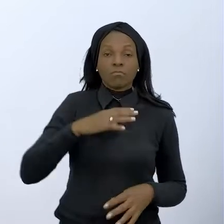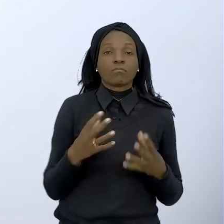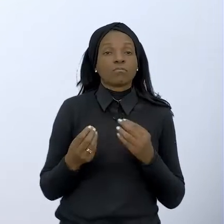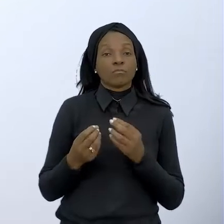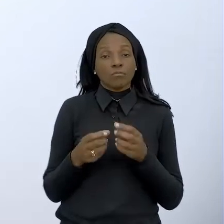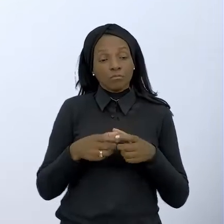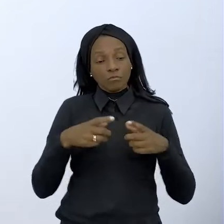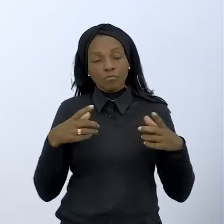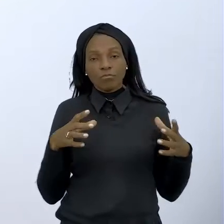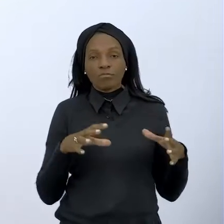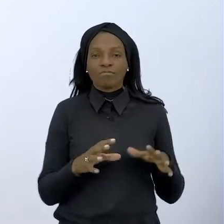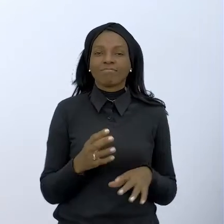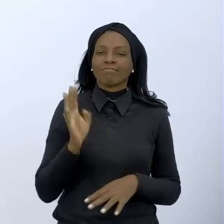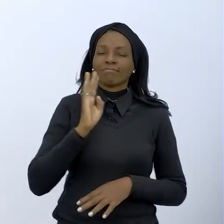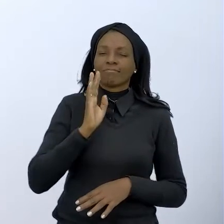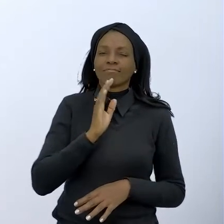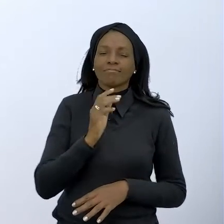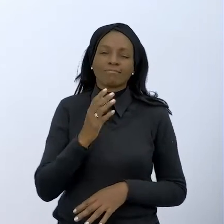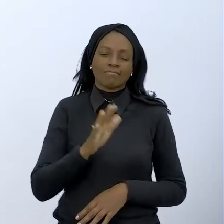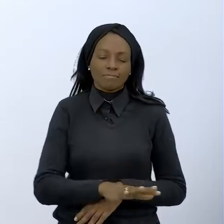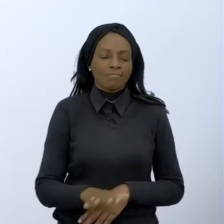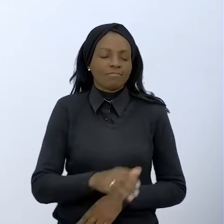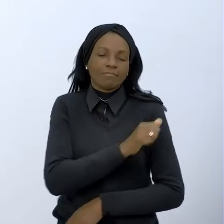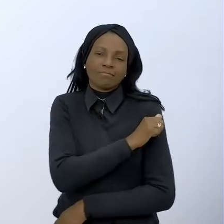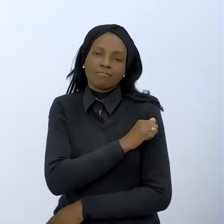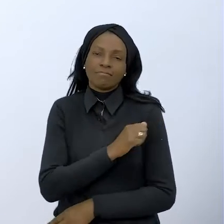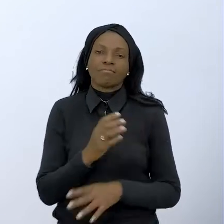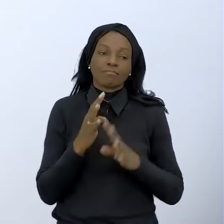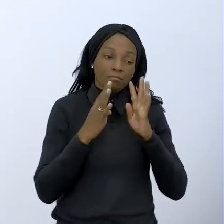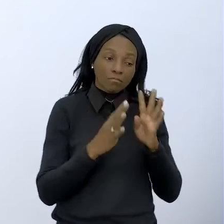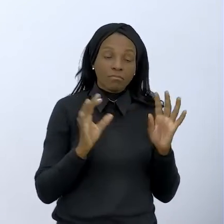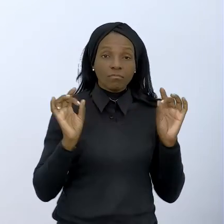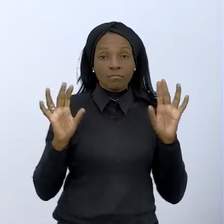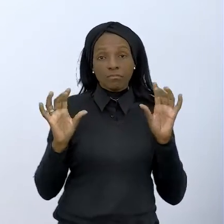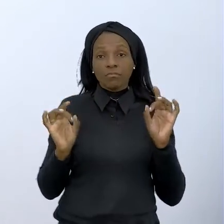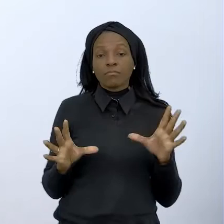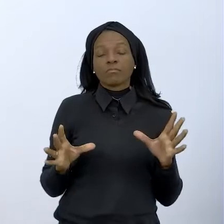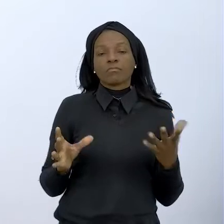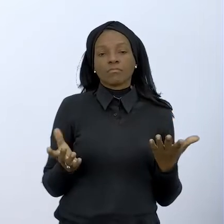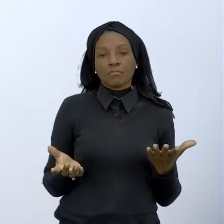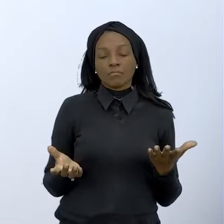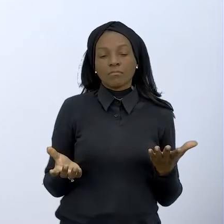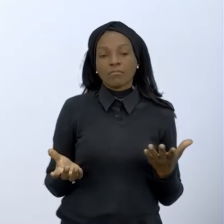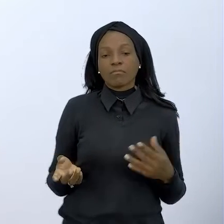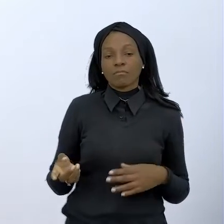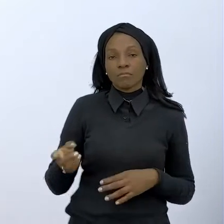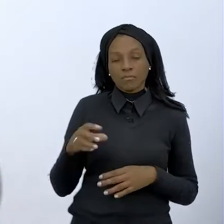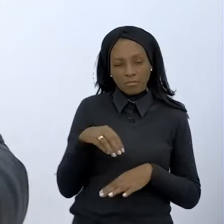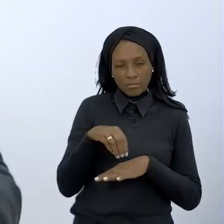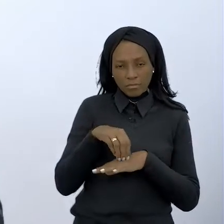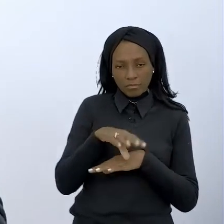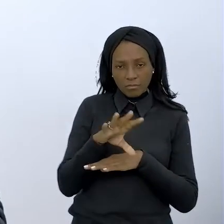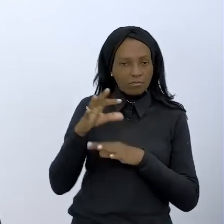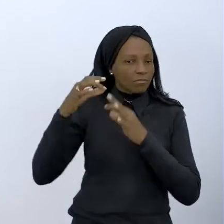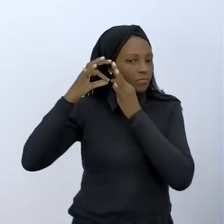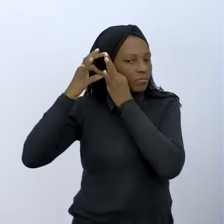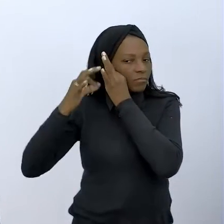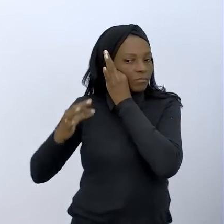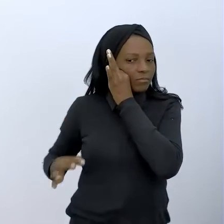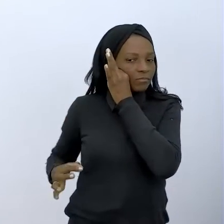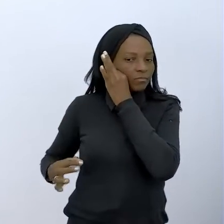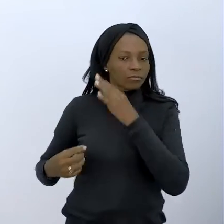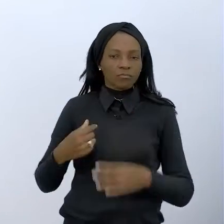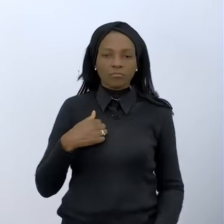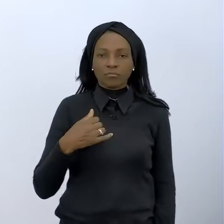aluninhos que necessitam de cuidados especiais, então aqui vai a minha descrição. Eu sou um homem